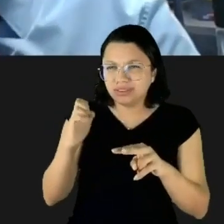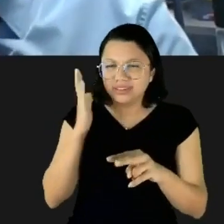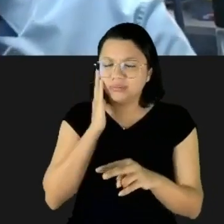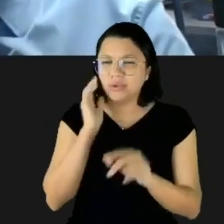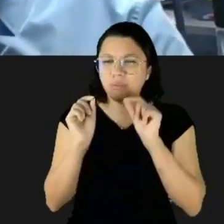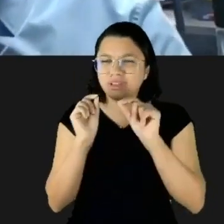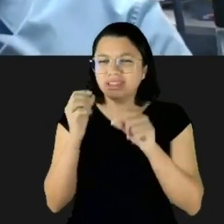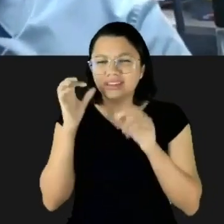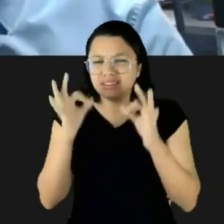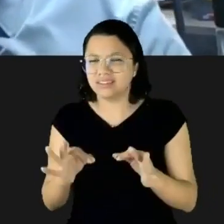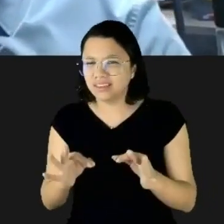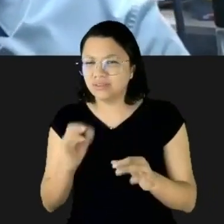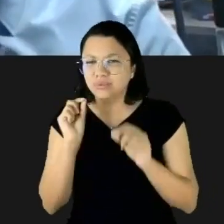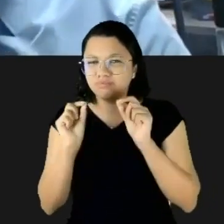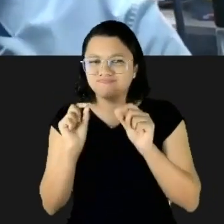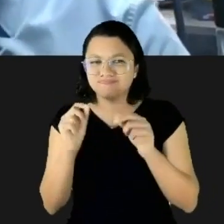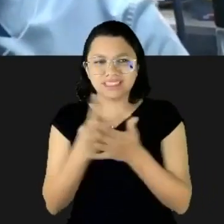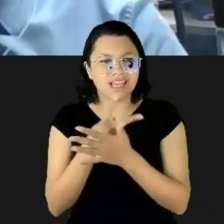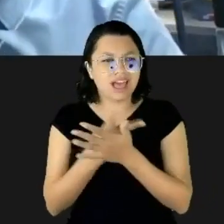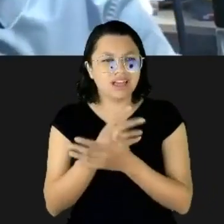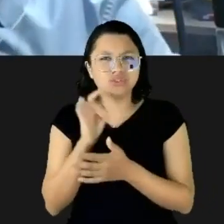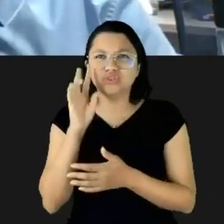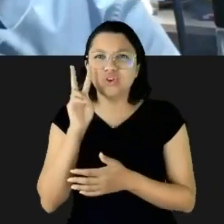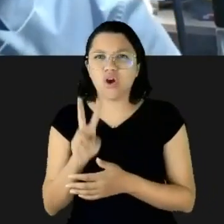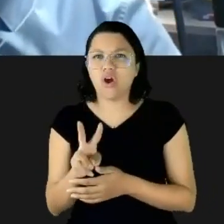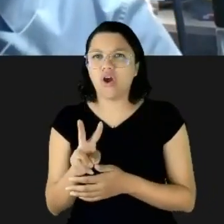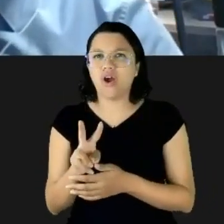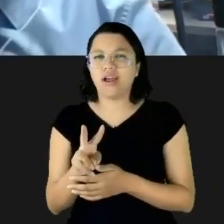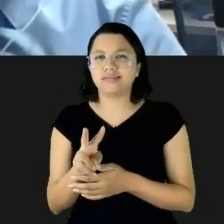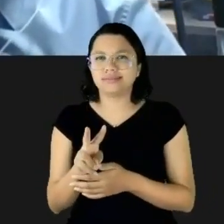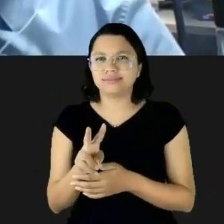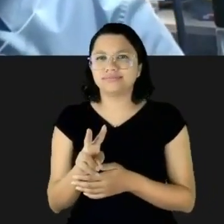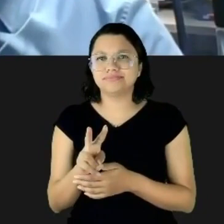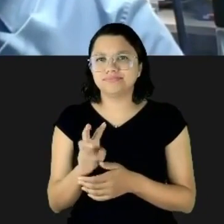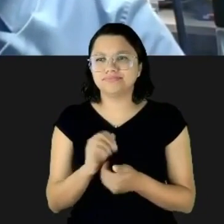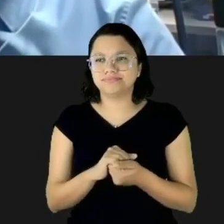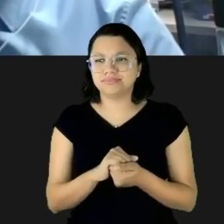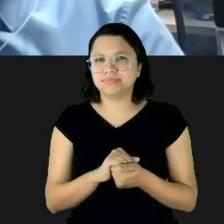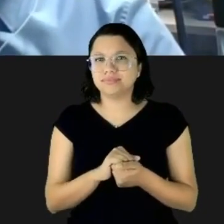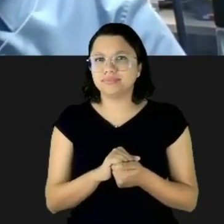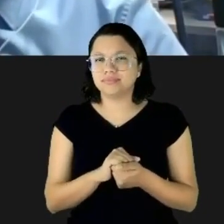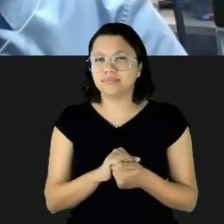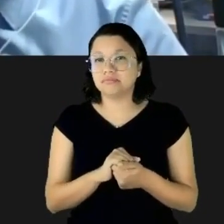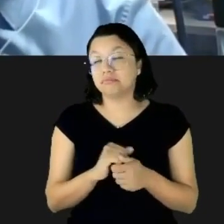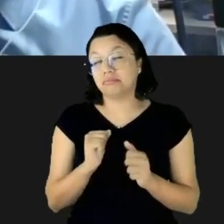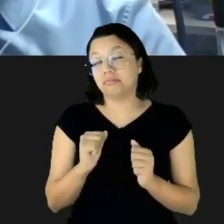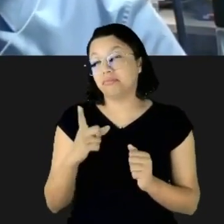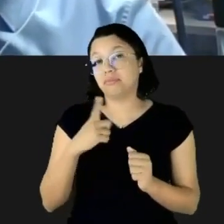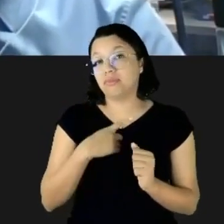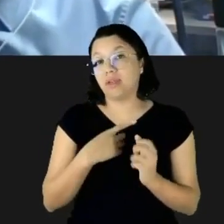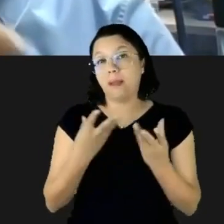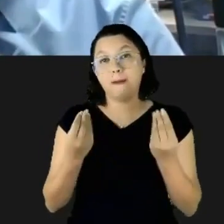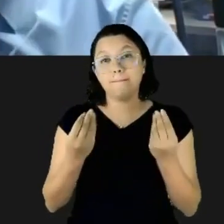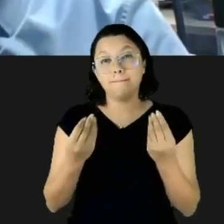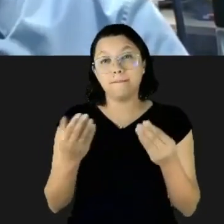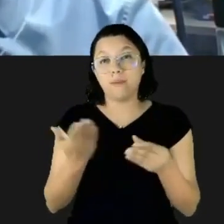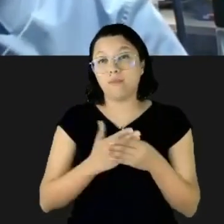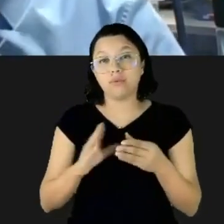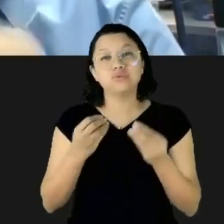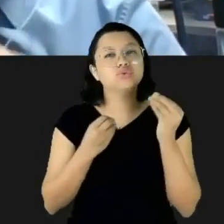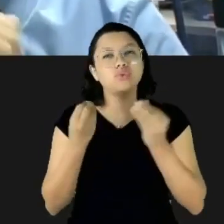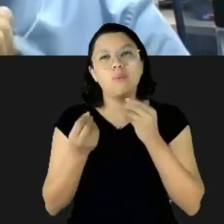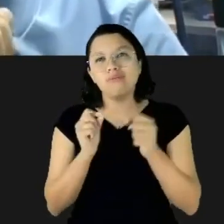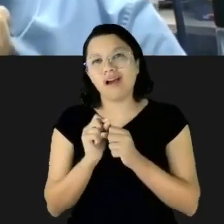errado, só de olhar uma tarefa ali, por exemplo, que pode estar com muitos processos, como